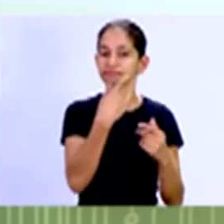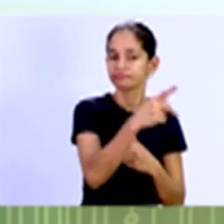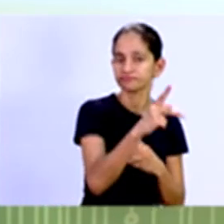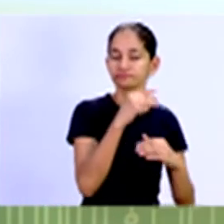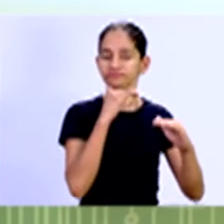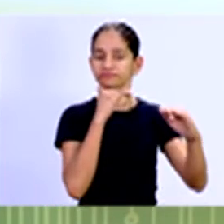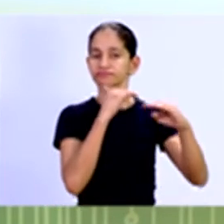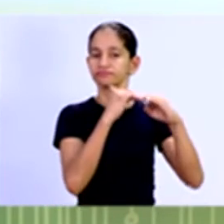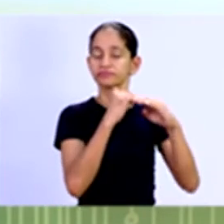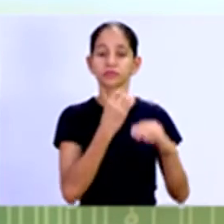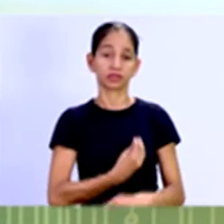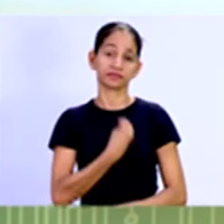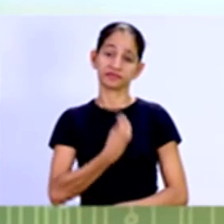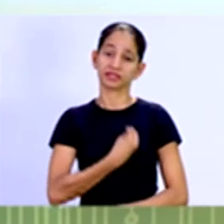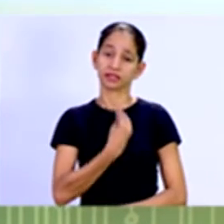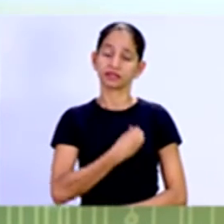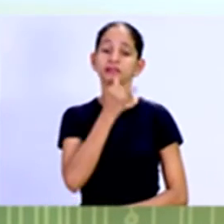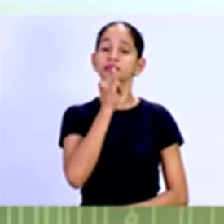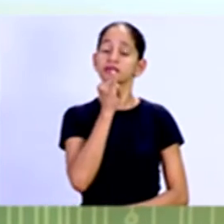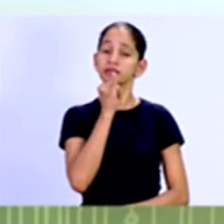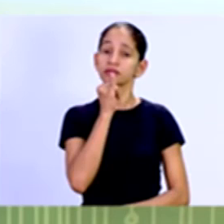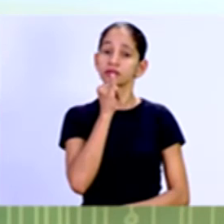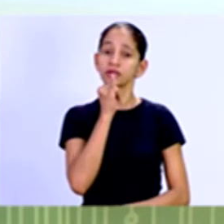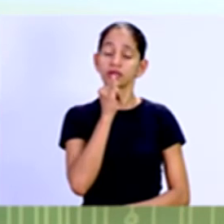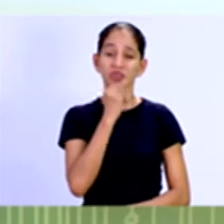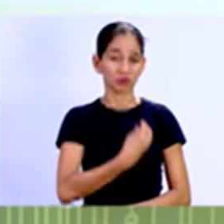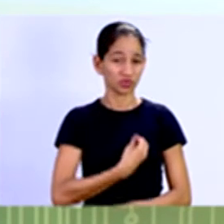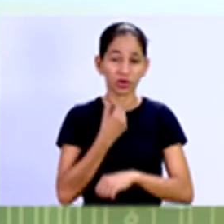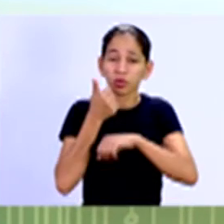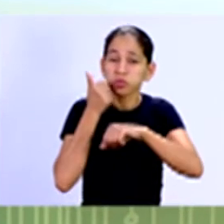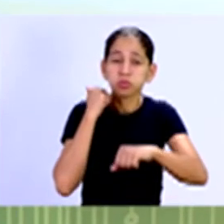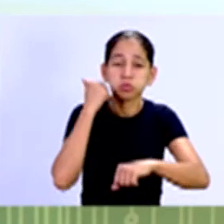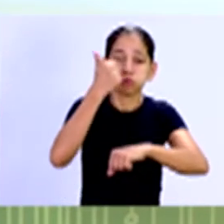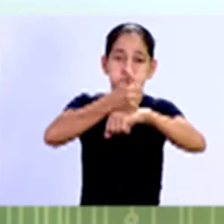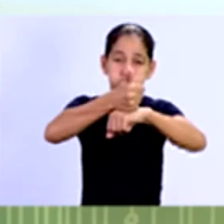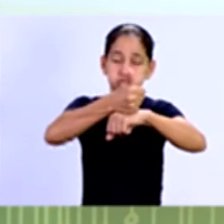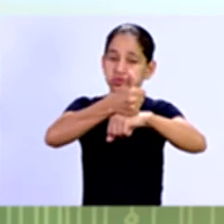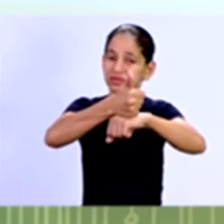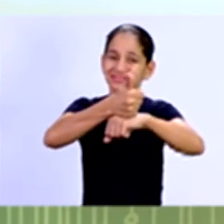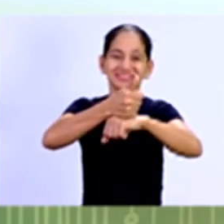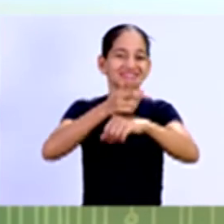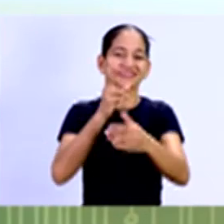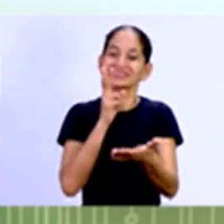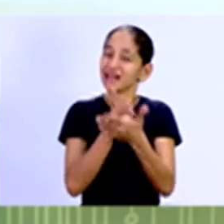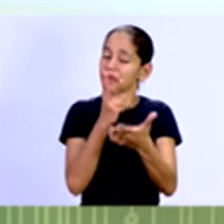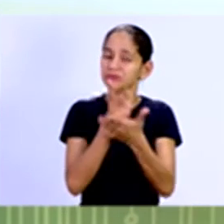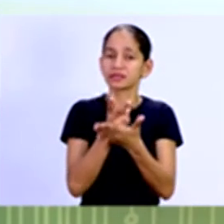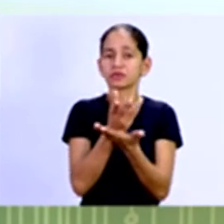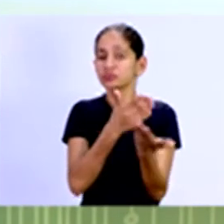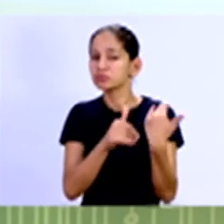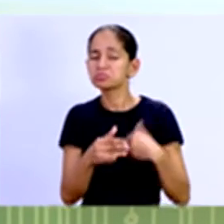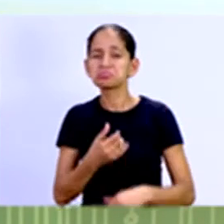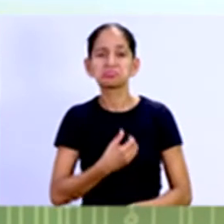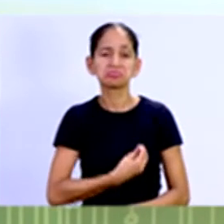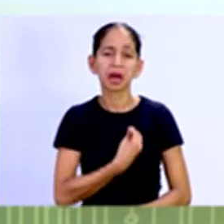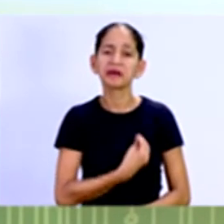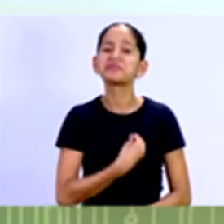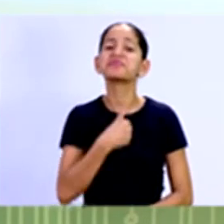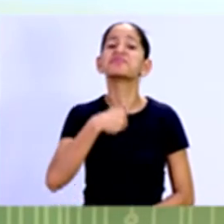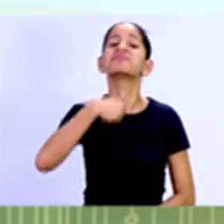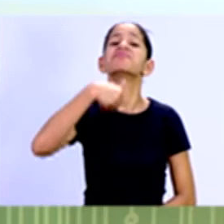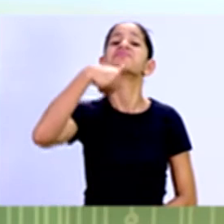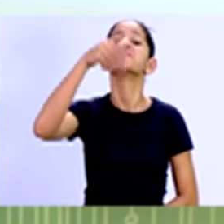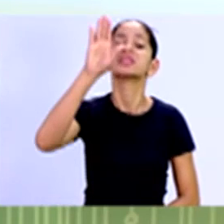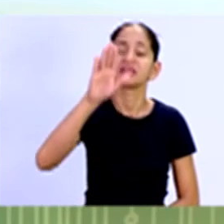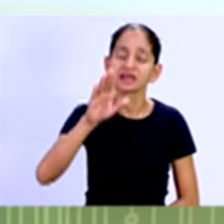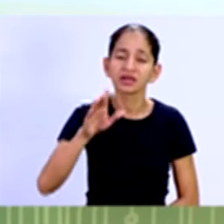exemplo a vida, né? A vida ela é um valor máximo em qualquer lugar. O que nós valorizamos mais do que a vida? É